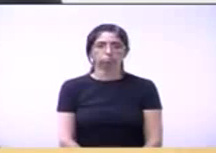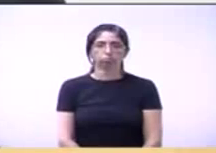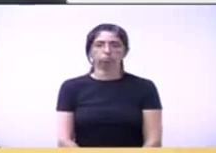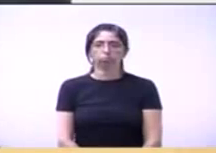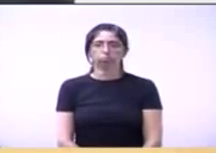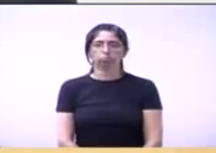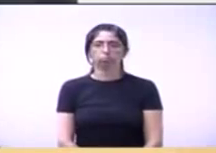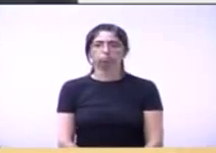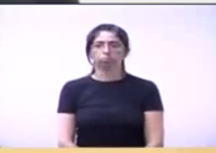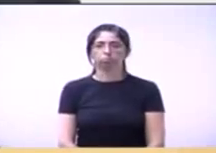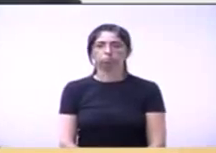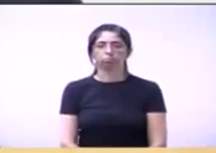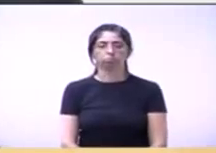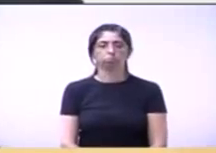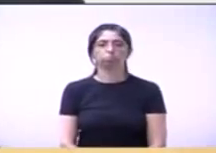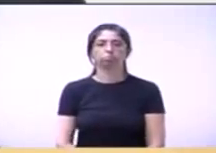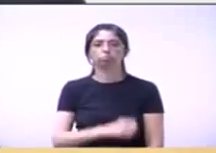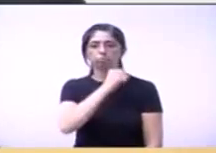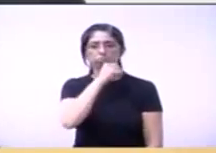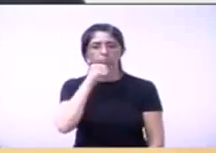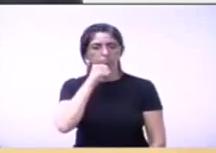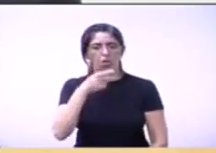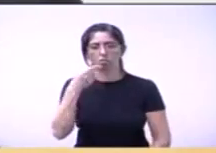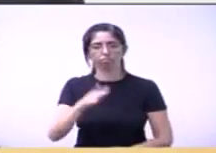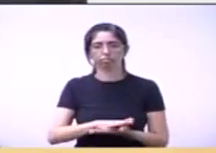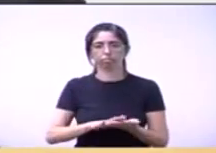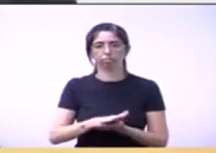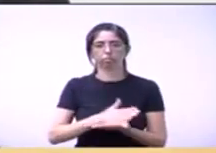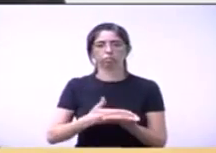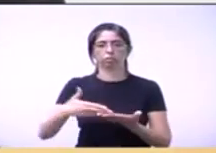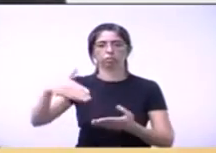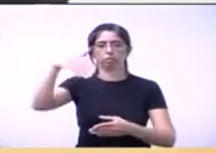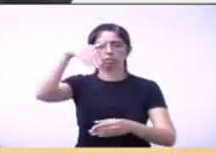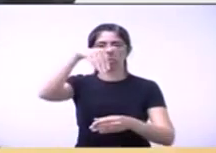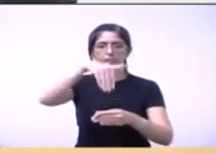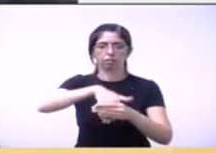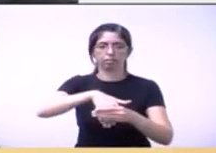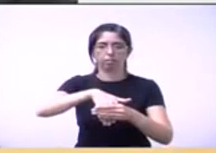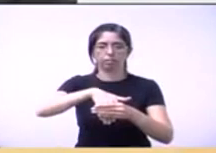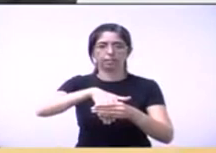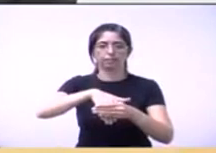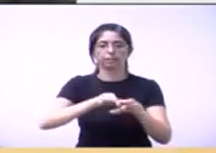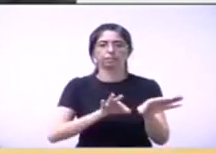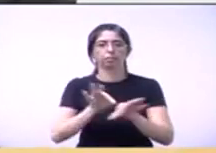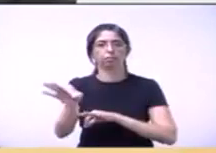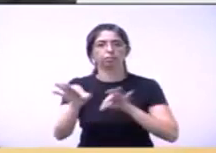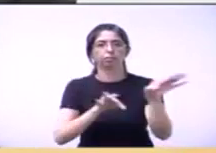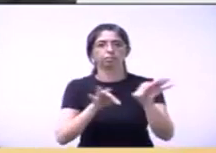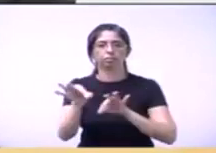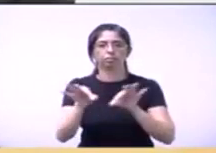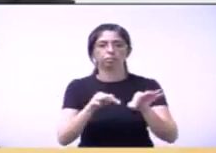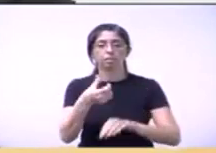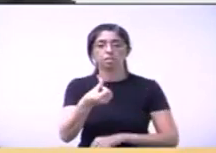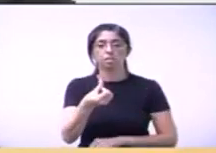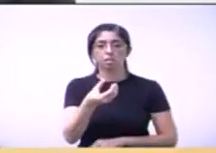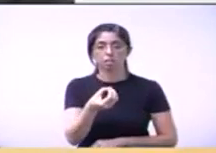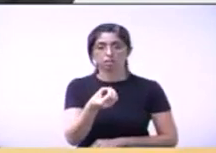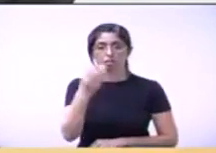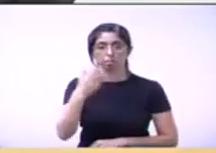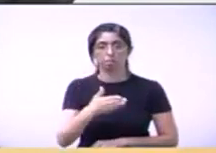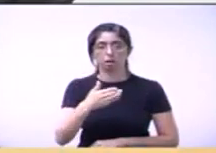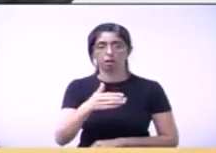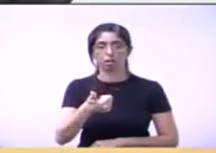Nenhum vereador mais querendo fazer uso da palavra... O projeto de lei número 60/15 dos